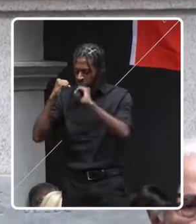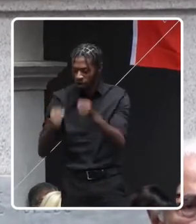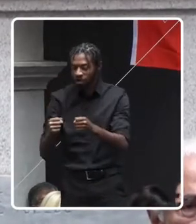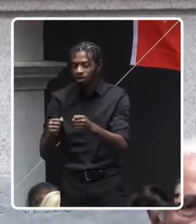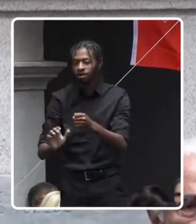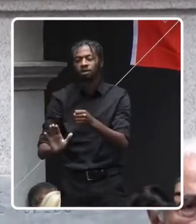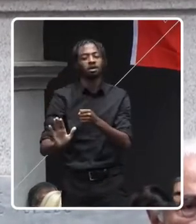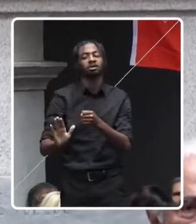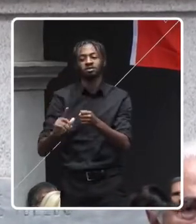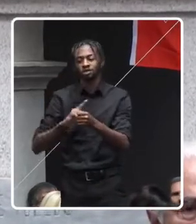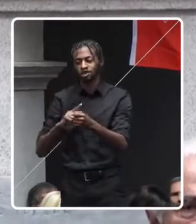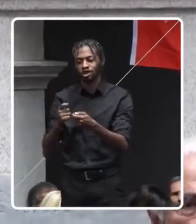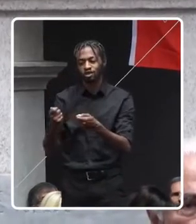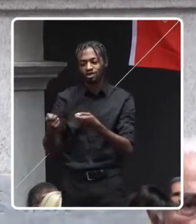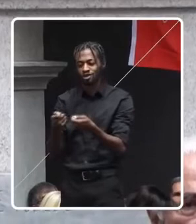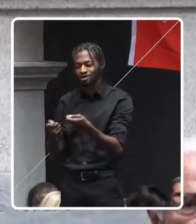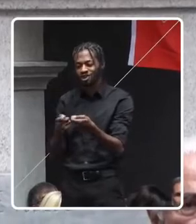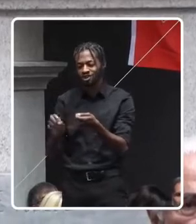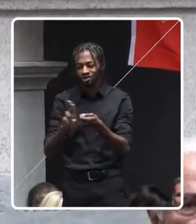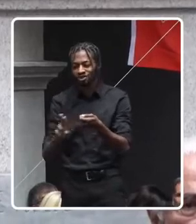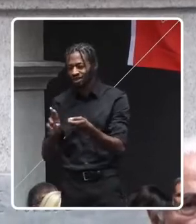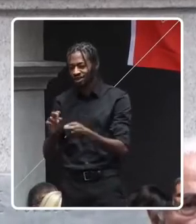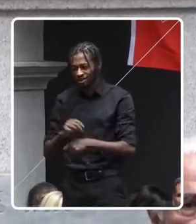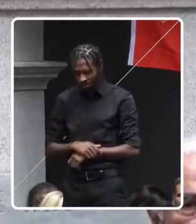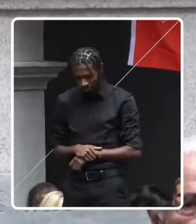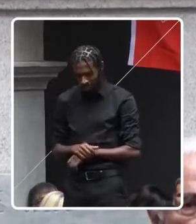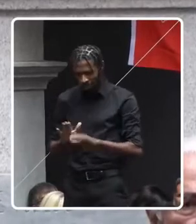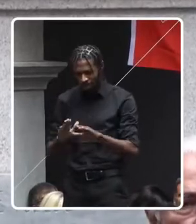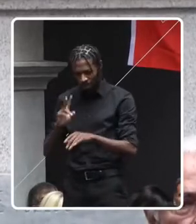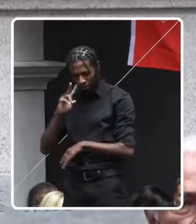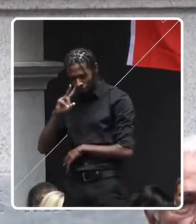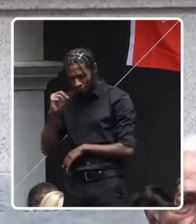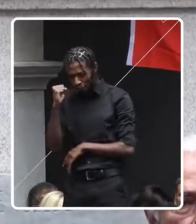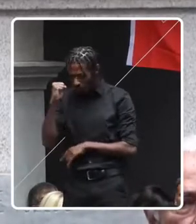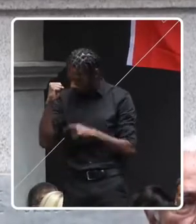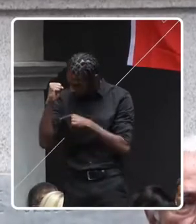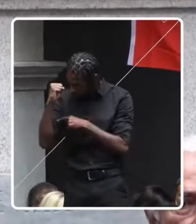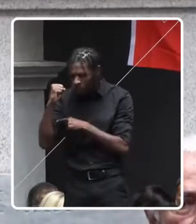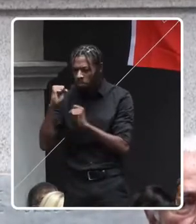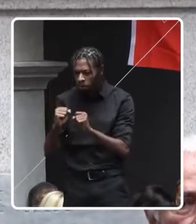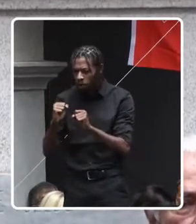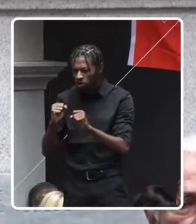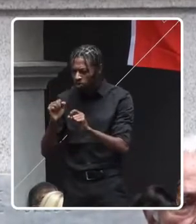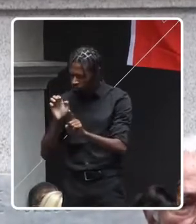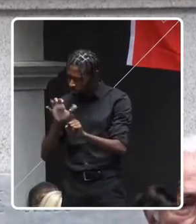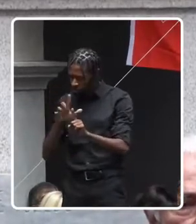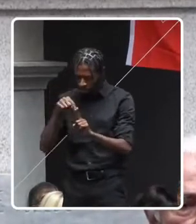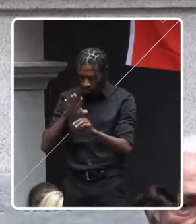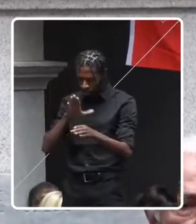dizer algo a respeito do processo eleitoral brasileiro é a força do